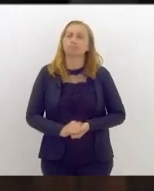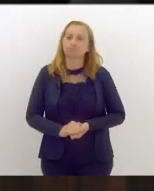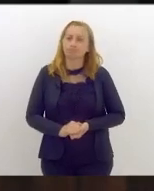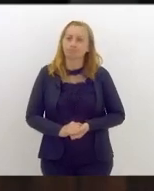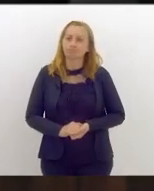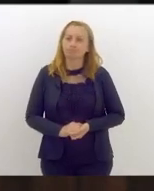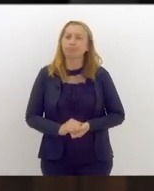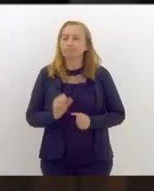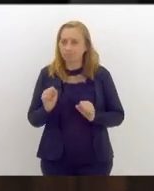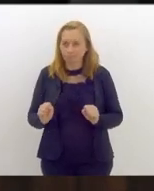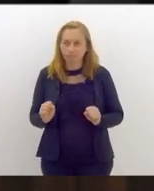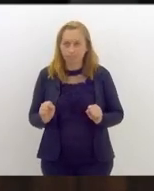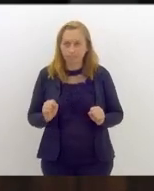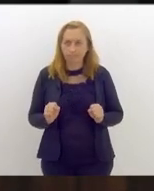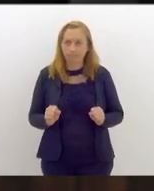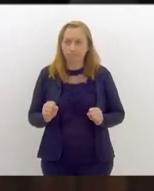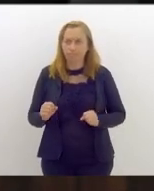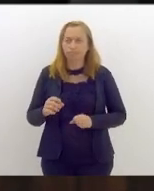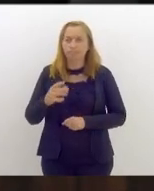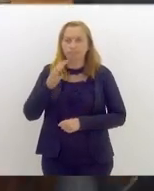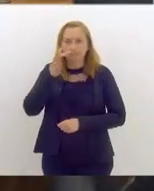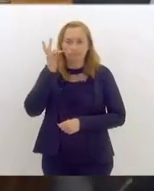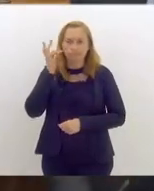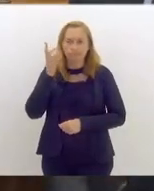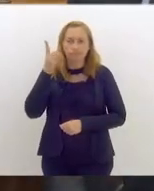pode ser desse santo